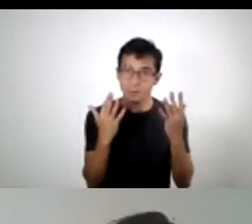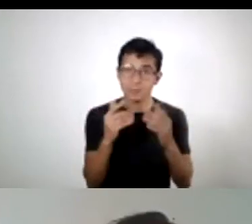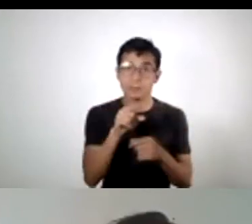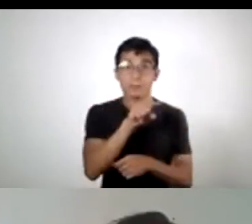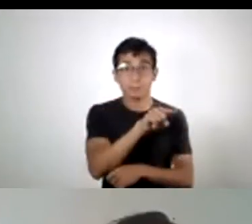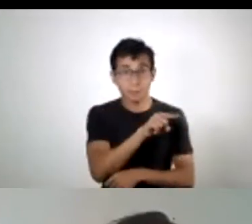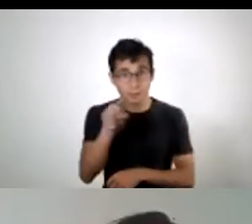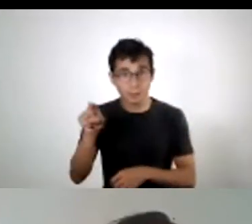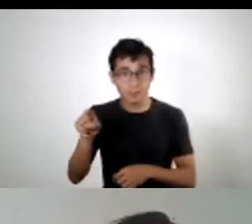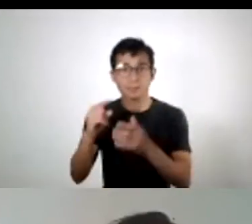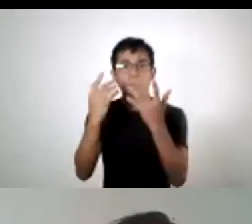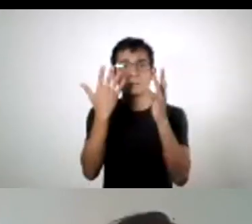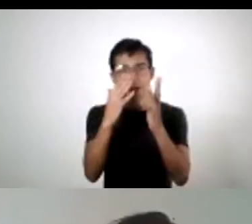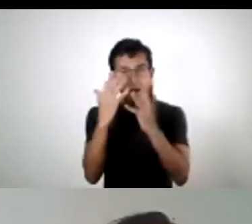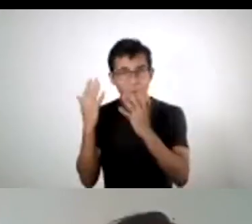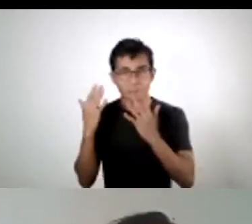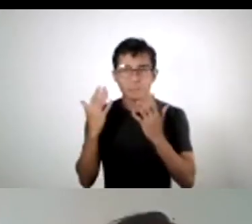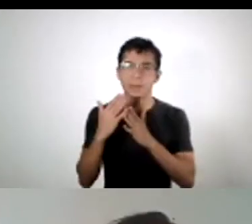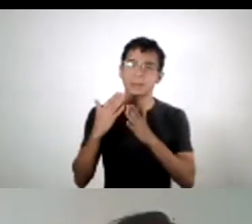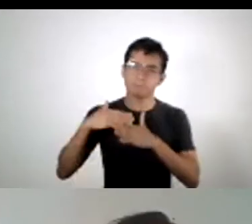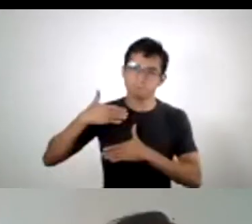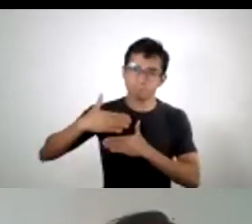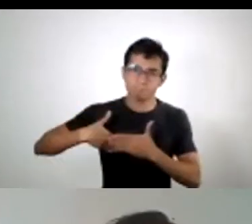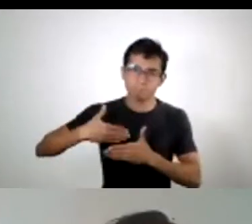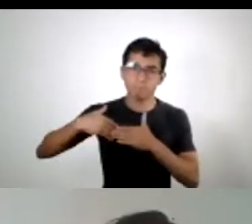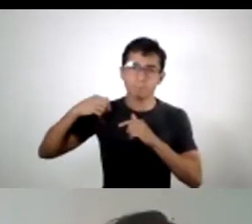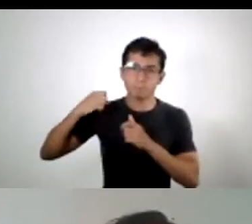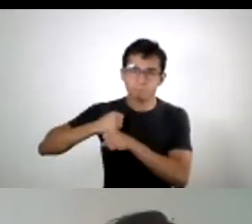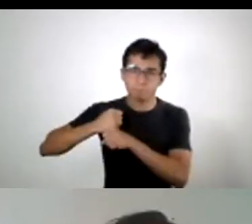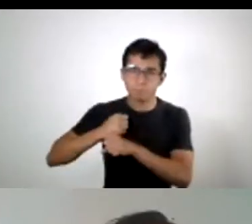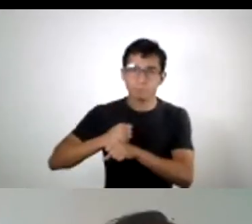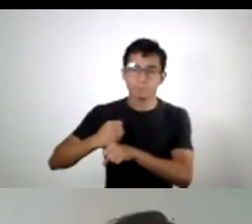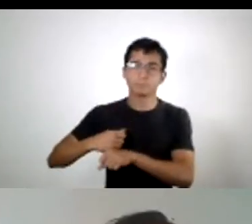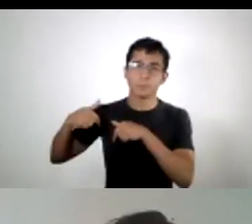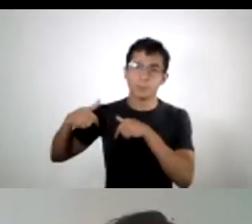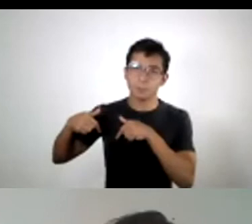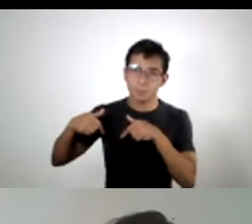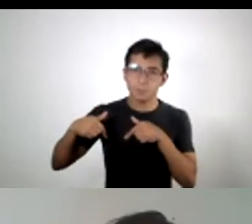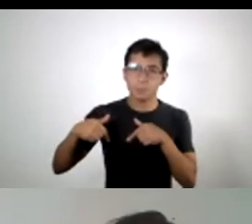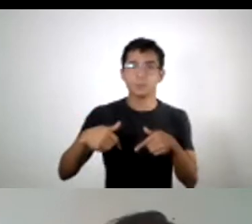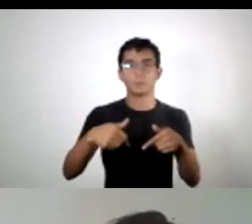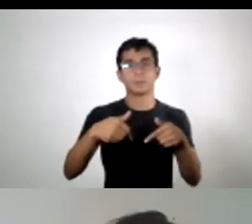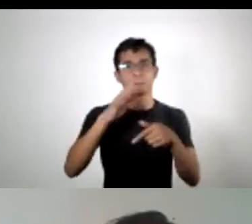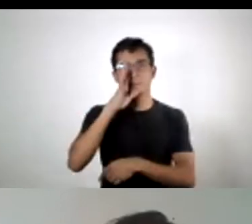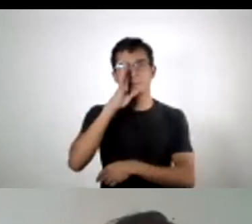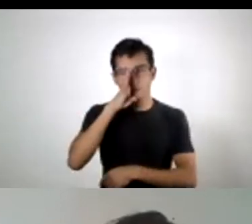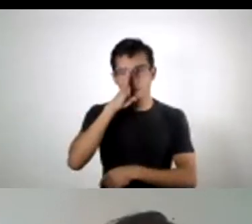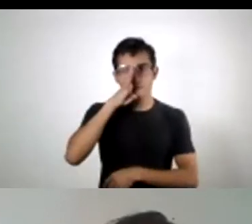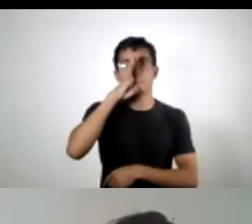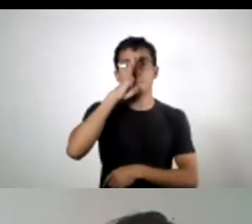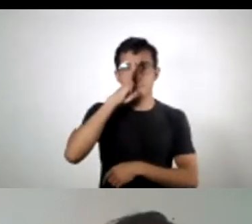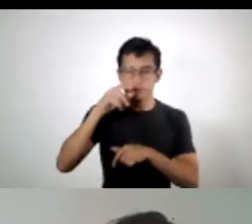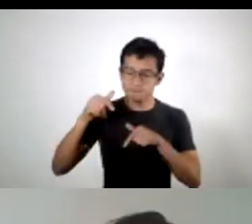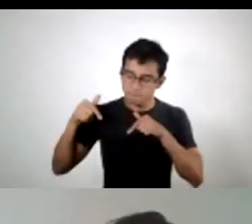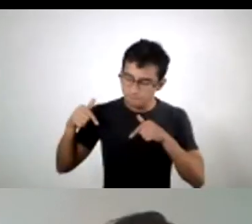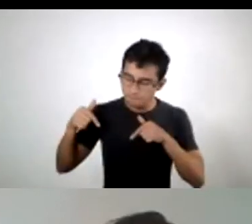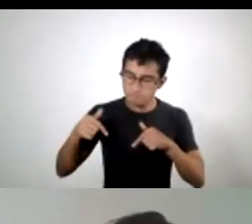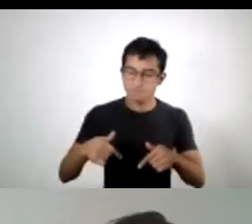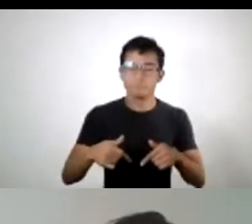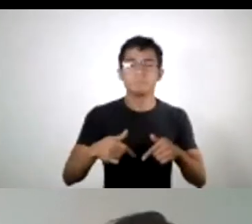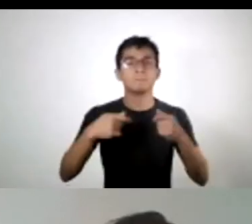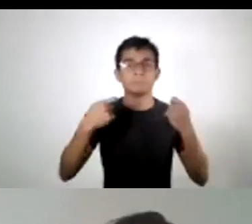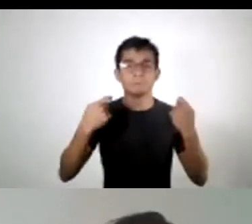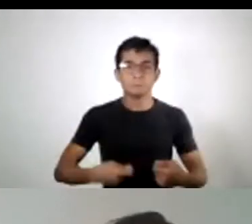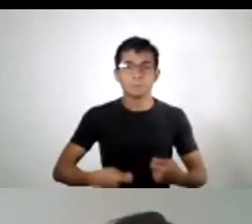por estarem nessa caminhada há tanto tempo, batendo no martelo, né, de que é preciso